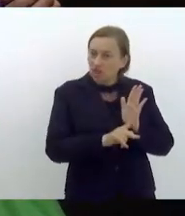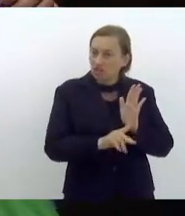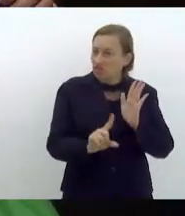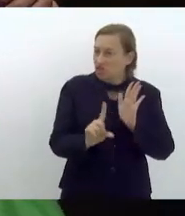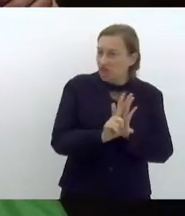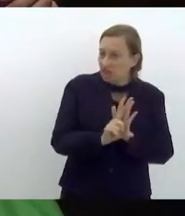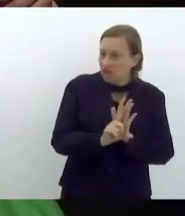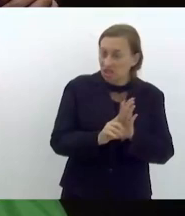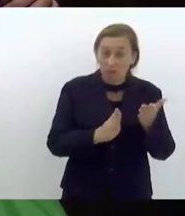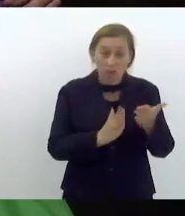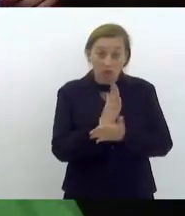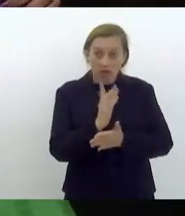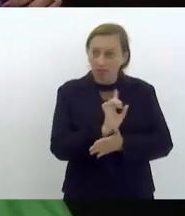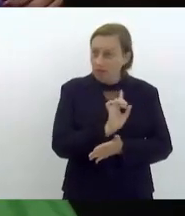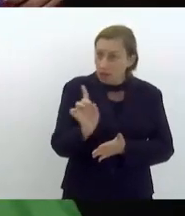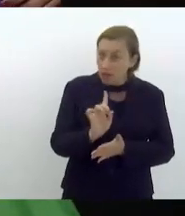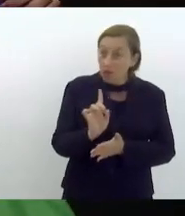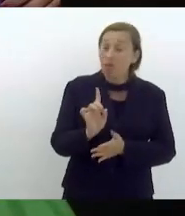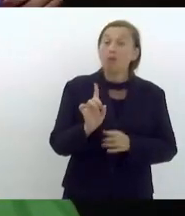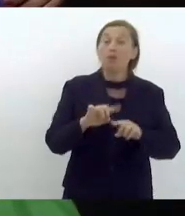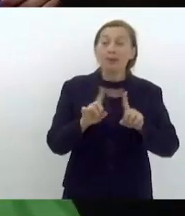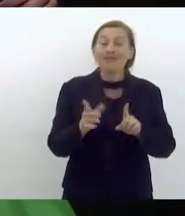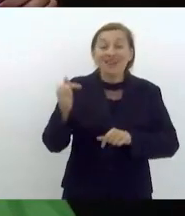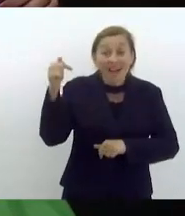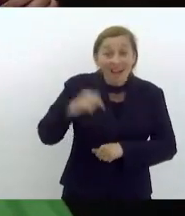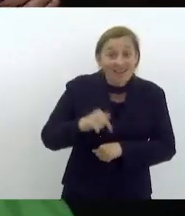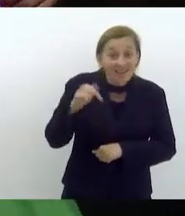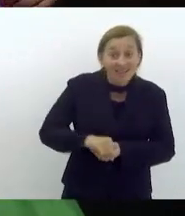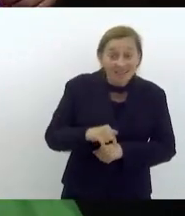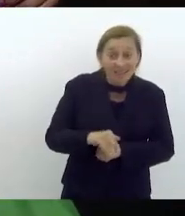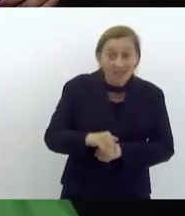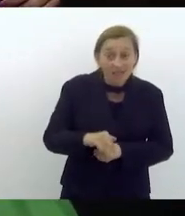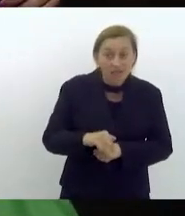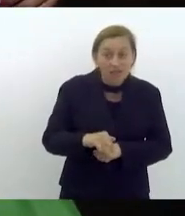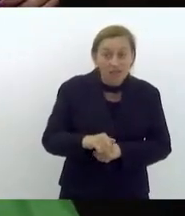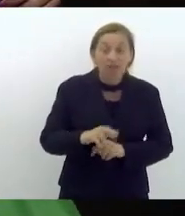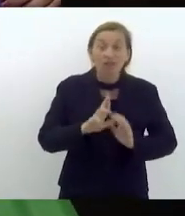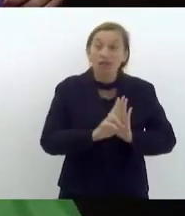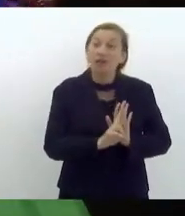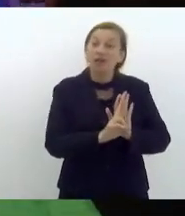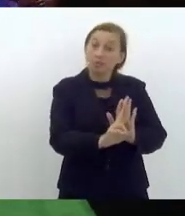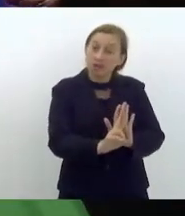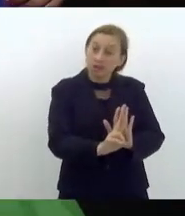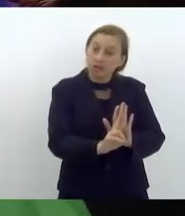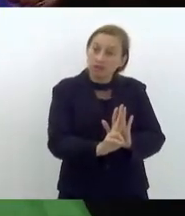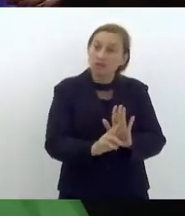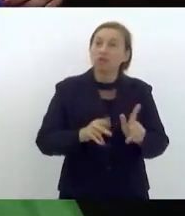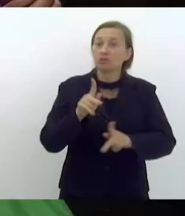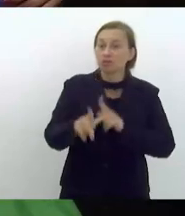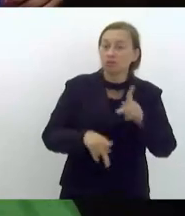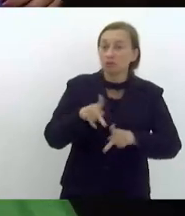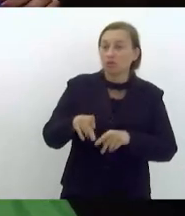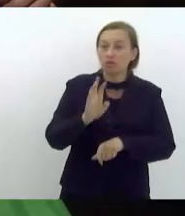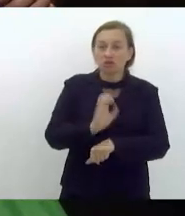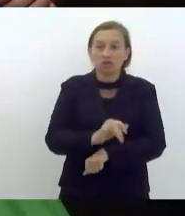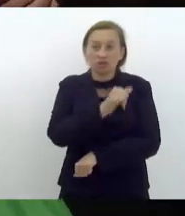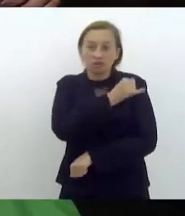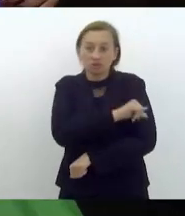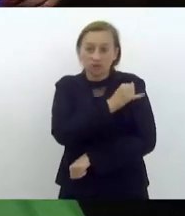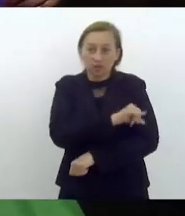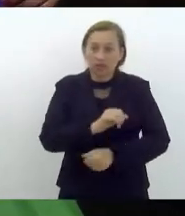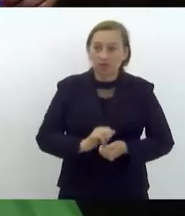serem aprovados mas que estejam aqui enquanto representantes do povo do Estado do Rio de Janeiro